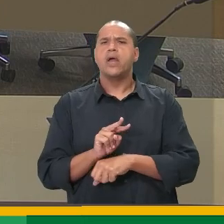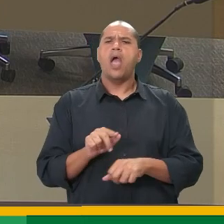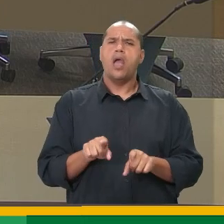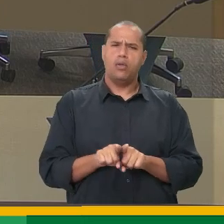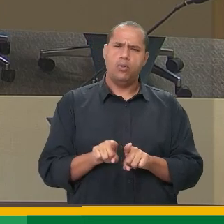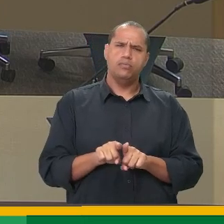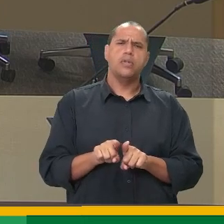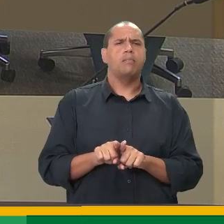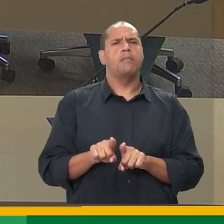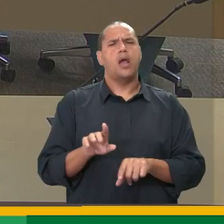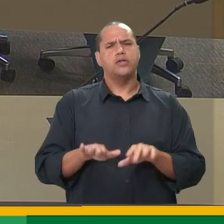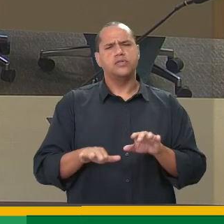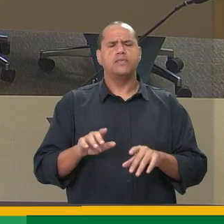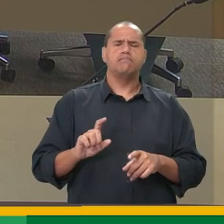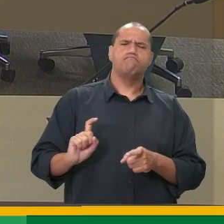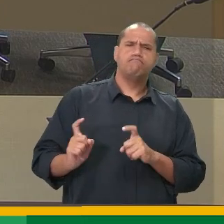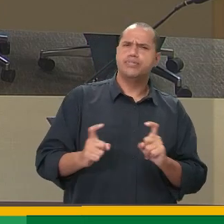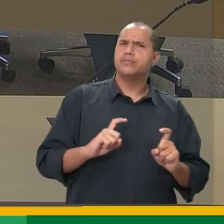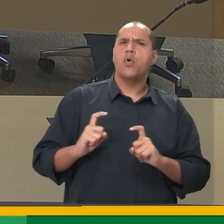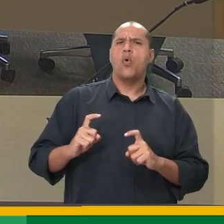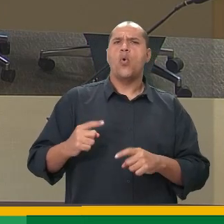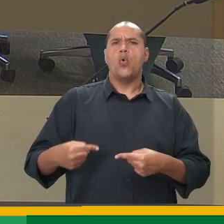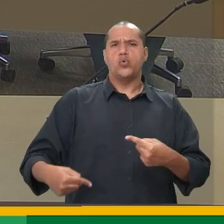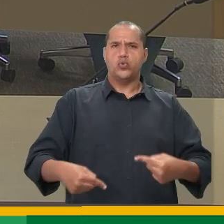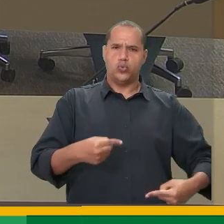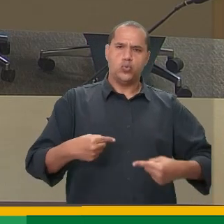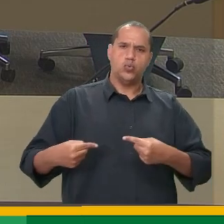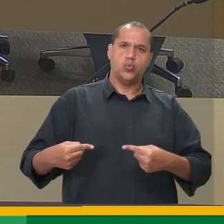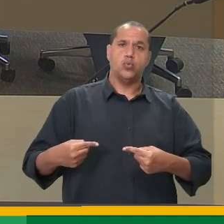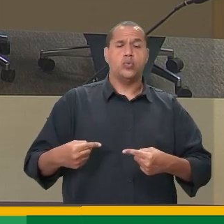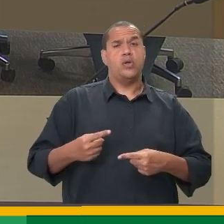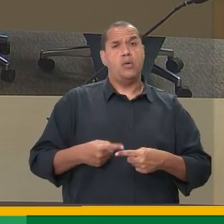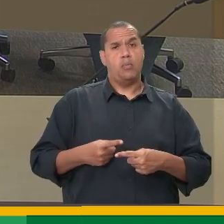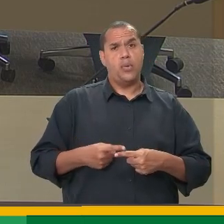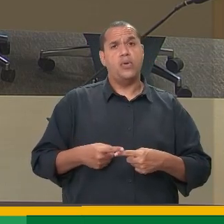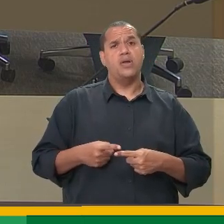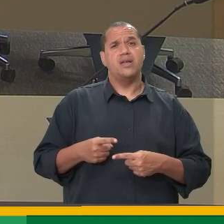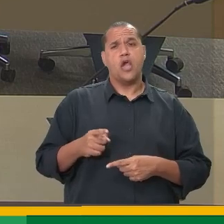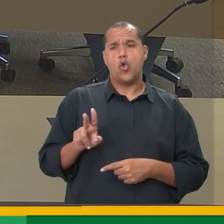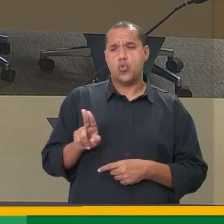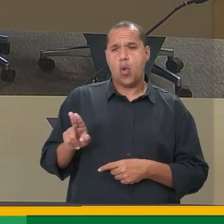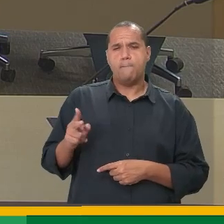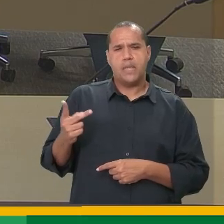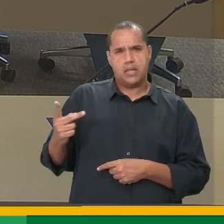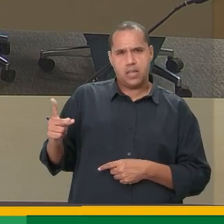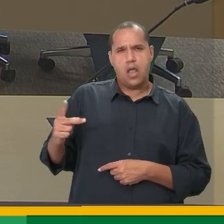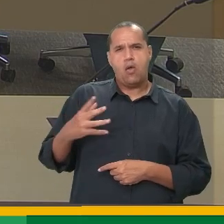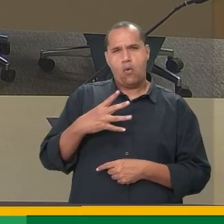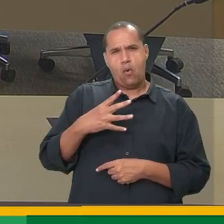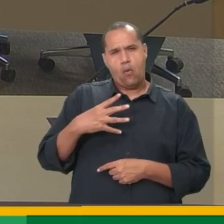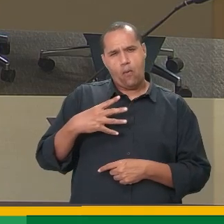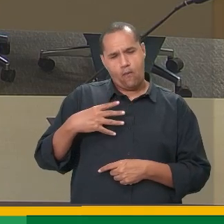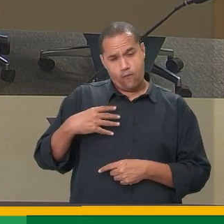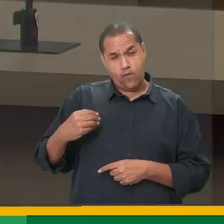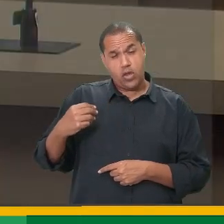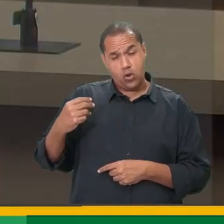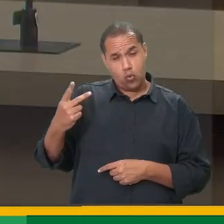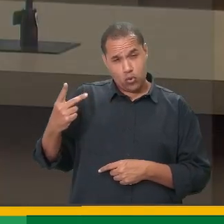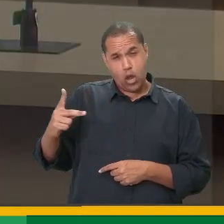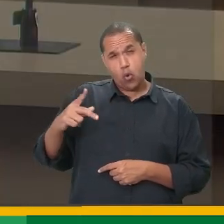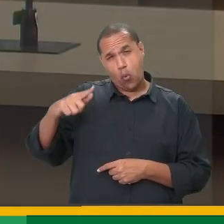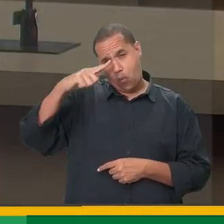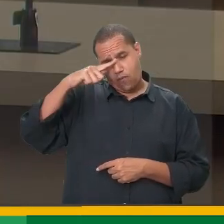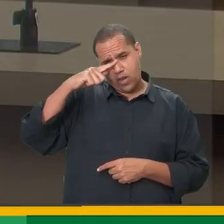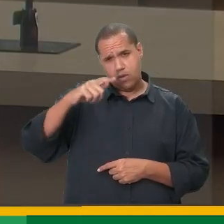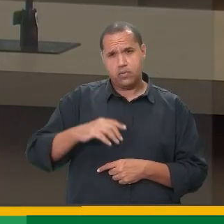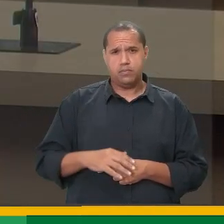pouco PR questão do do filho do governador de um viés que aí eu tô sendo aqui extremamente como sou sempre